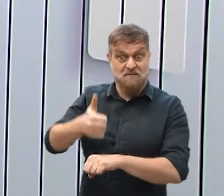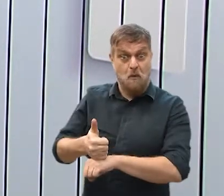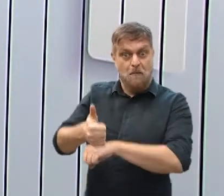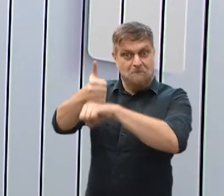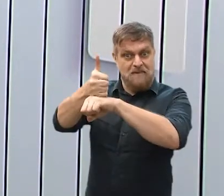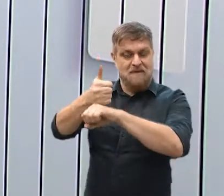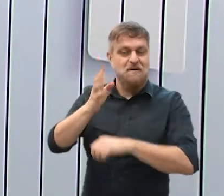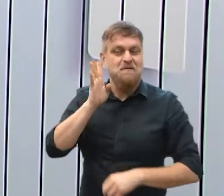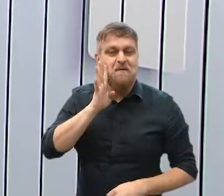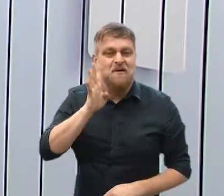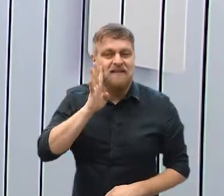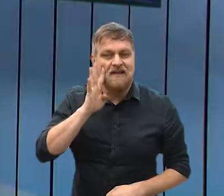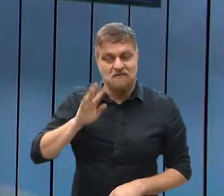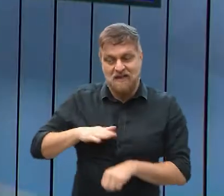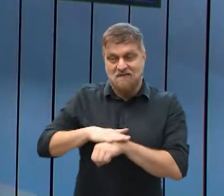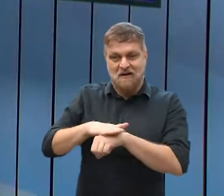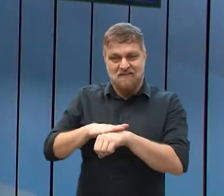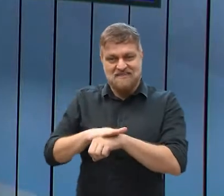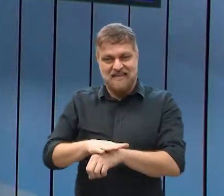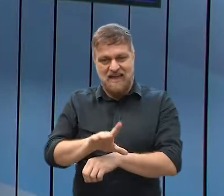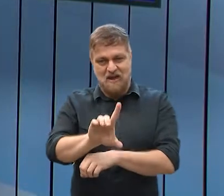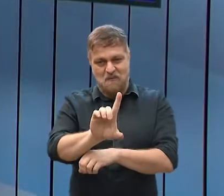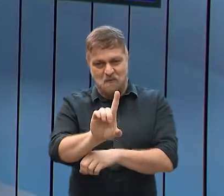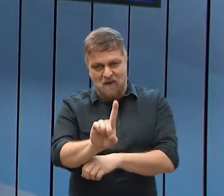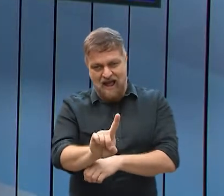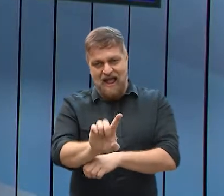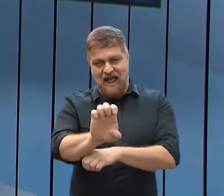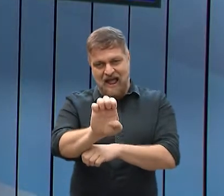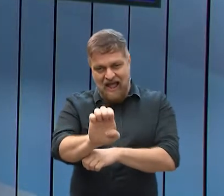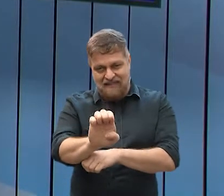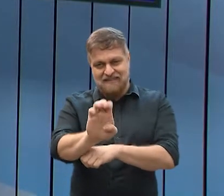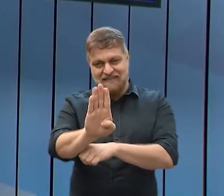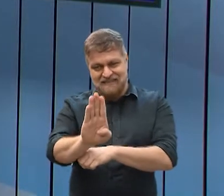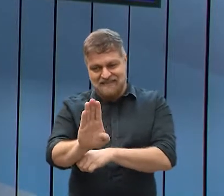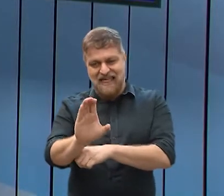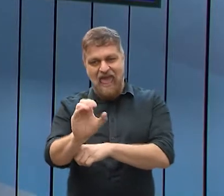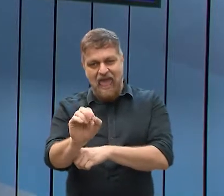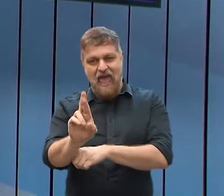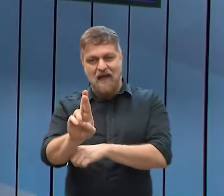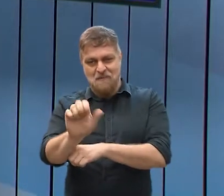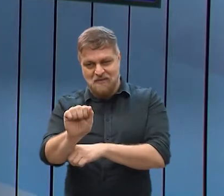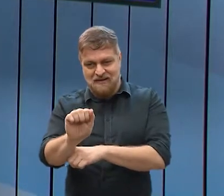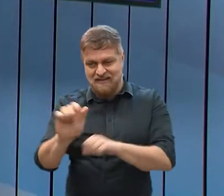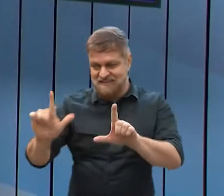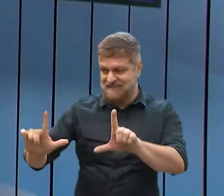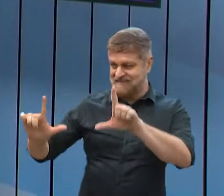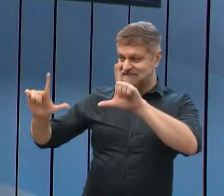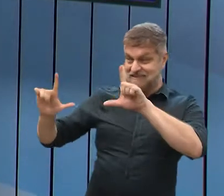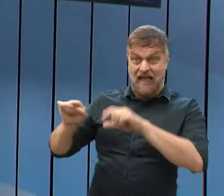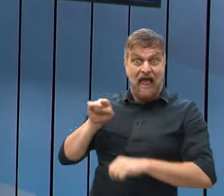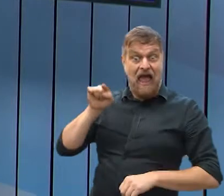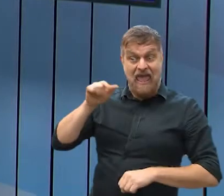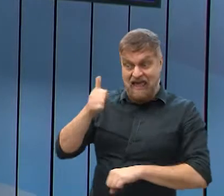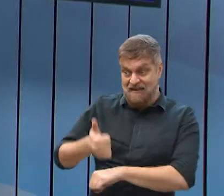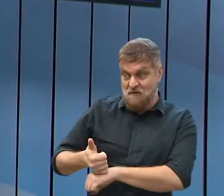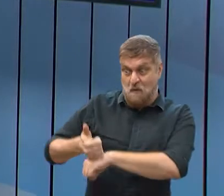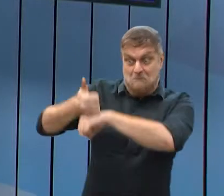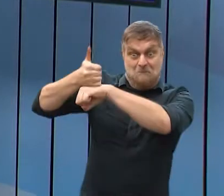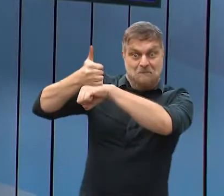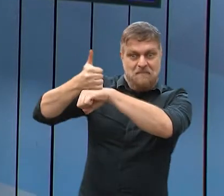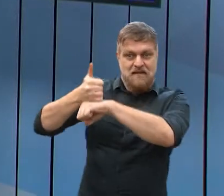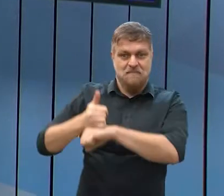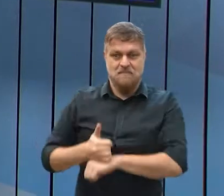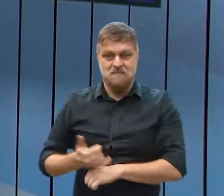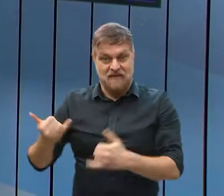muito bacana. Por isso a gente vai conversar com a Débora, que está conosco já aqui no Câmara Total. Ela é premiada, ela